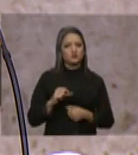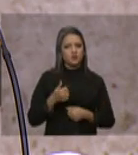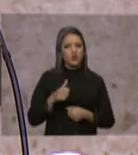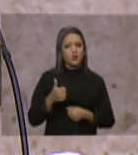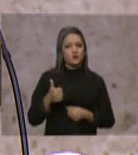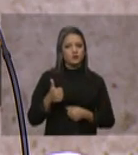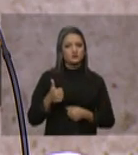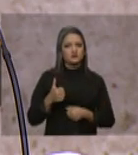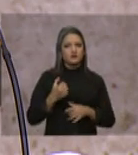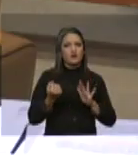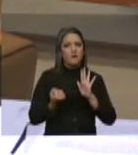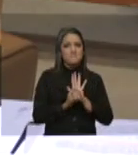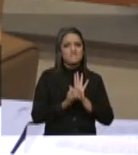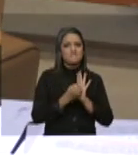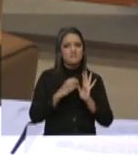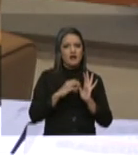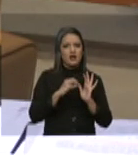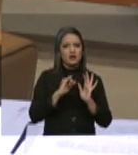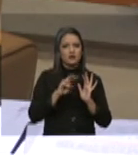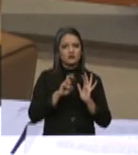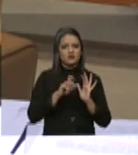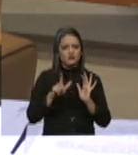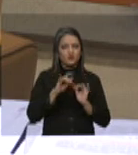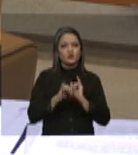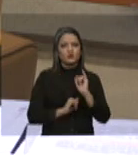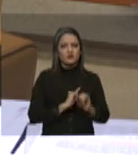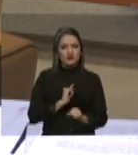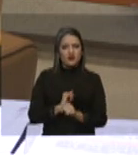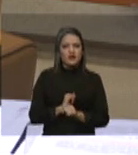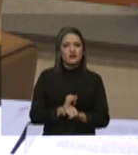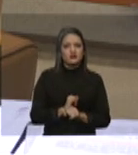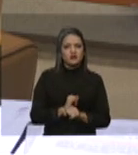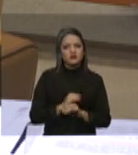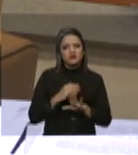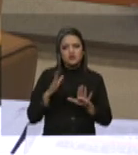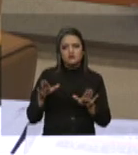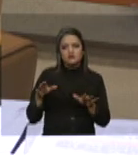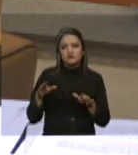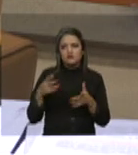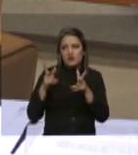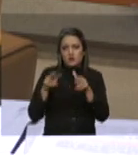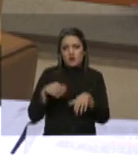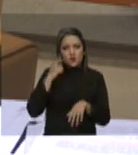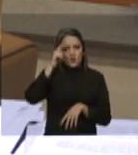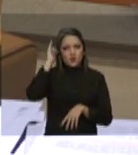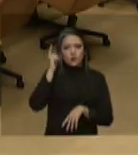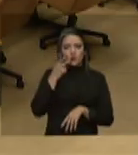do Marco civil da internet na linha do que portanto incorporando as considerações